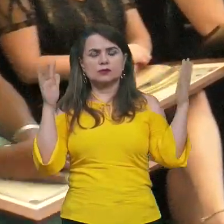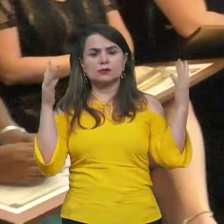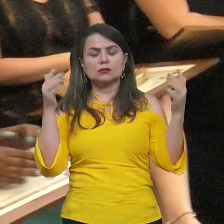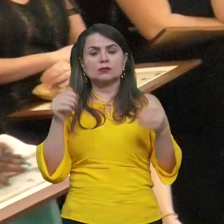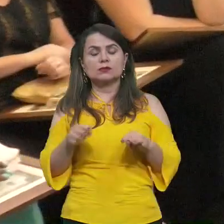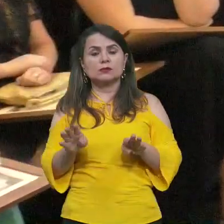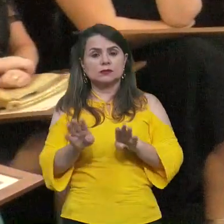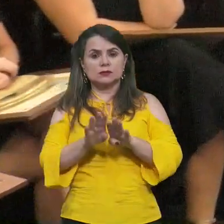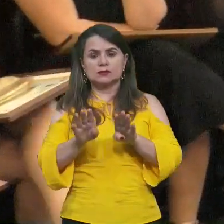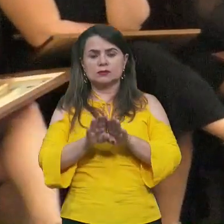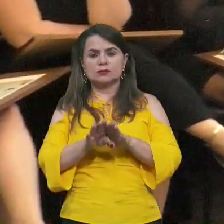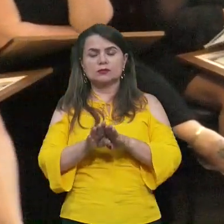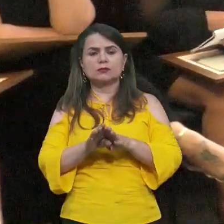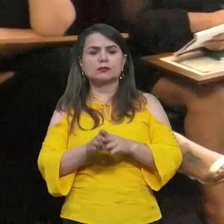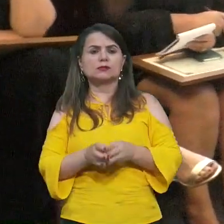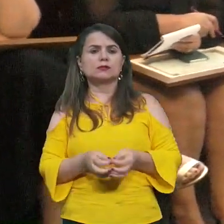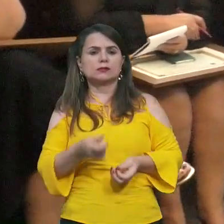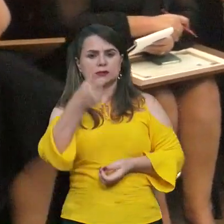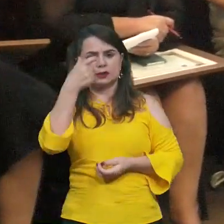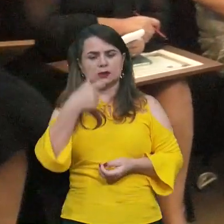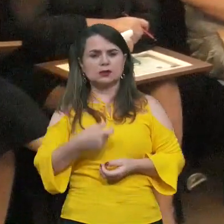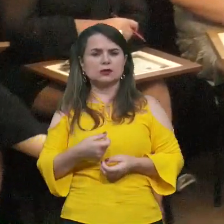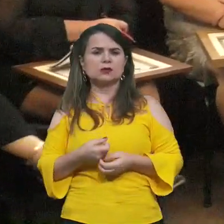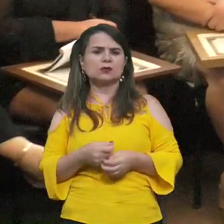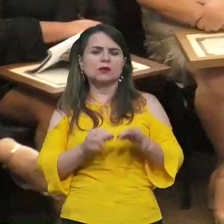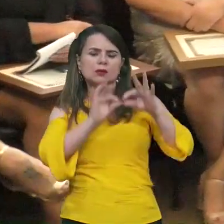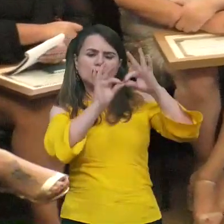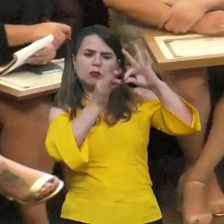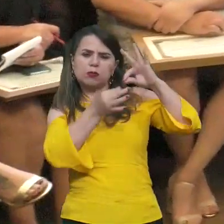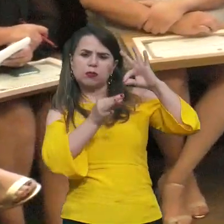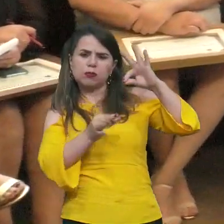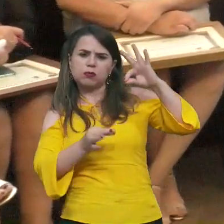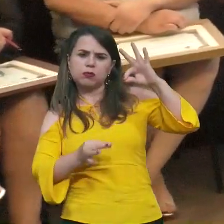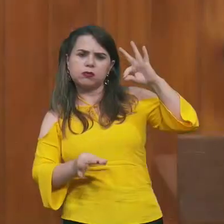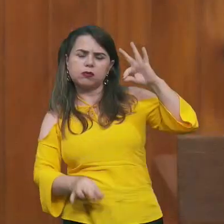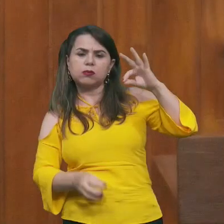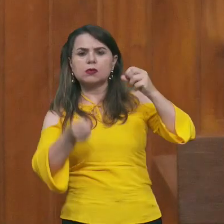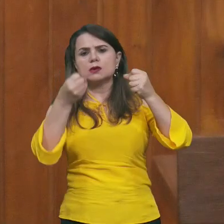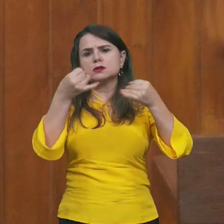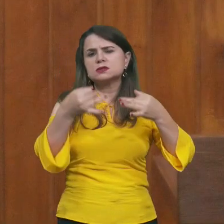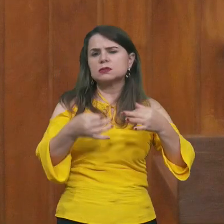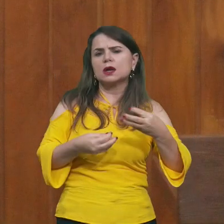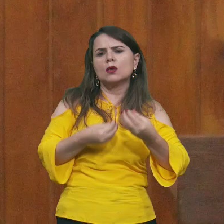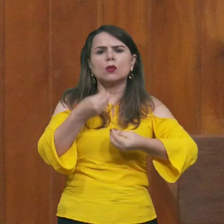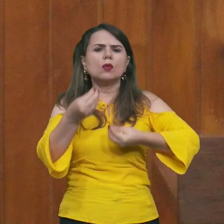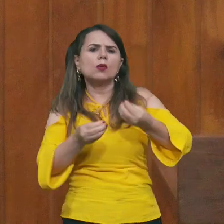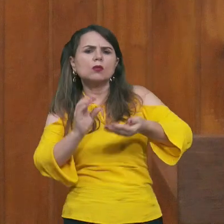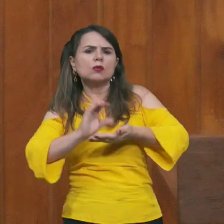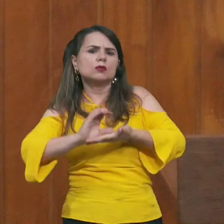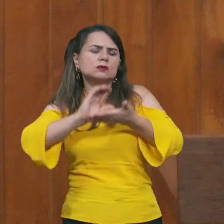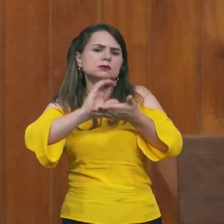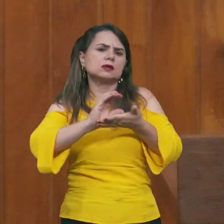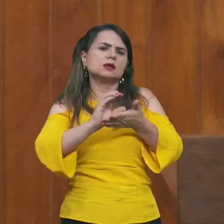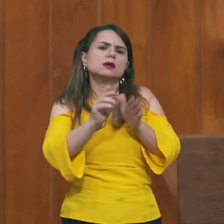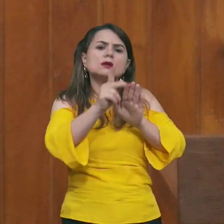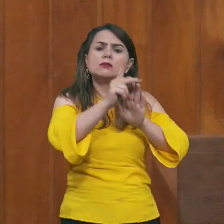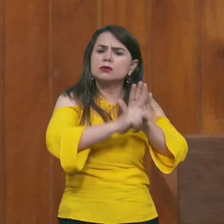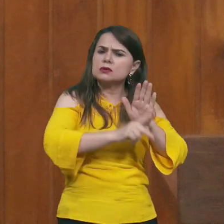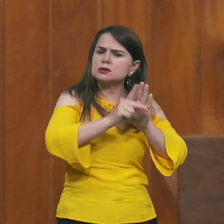Eu poderia, como eu já disse, falar por horas sobre os projetos do Conselho, os projetos das mulheres, os projetos que tem no